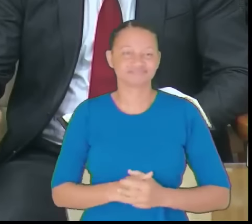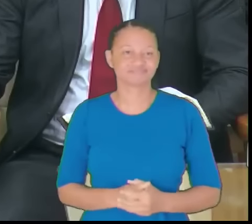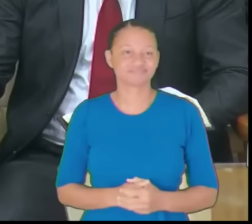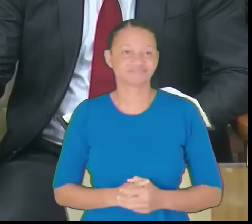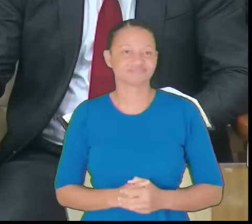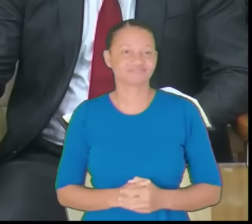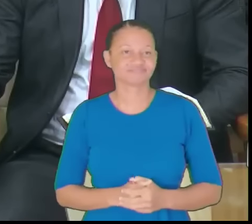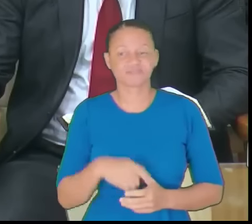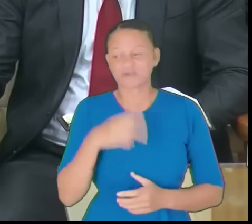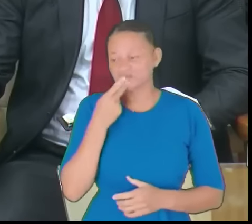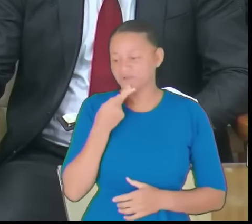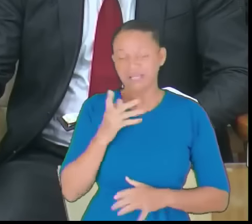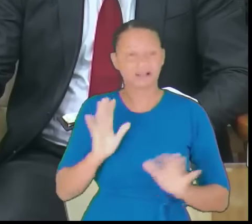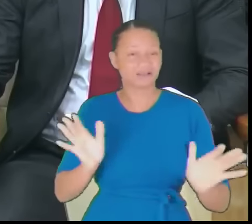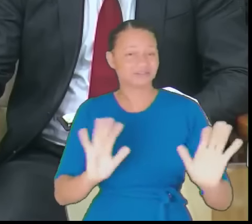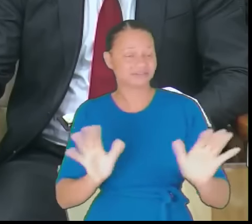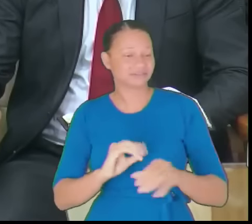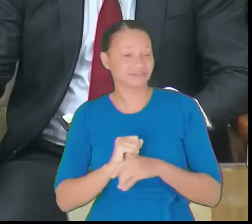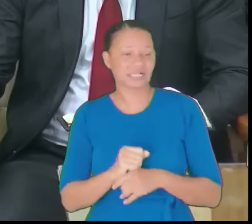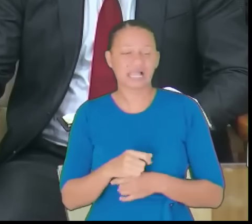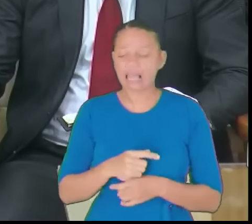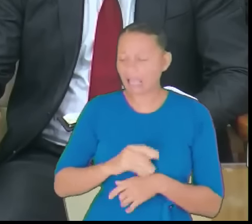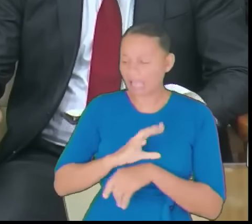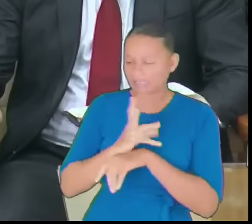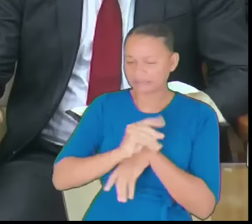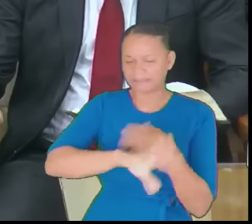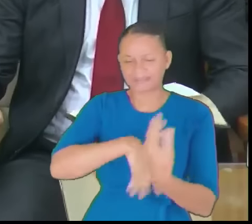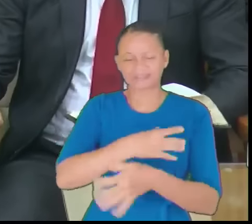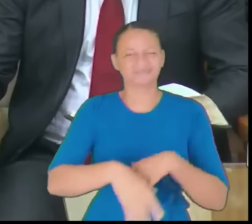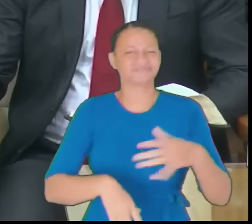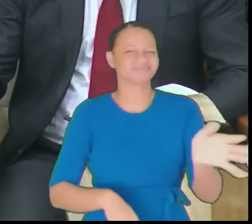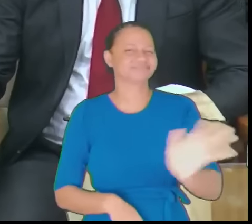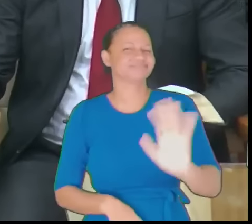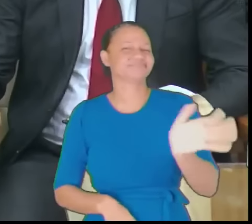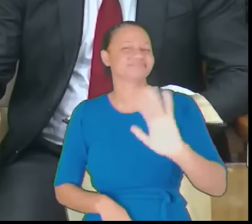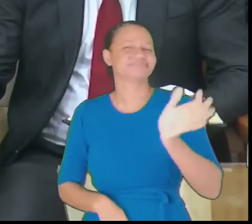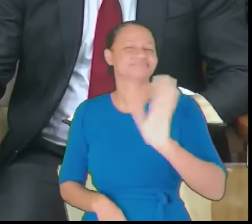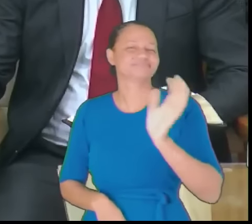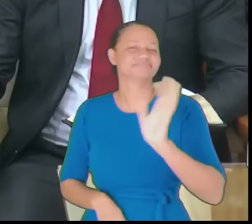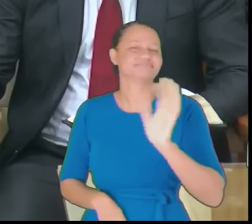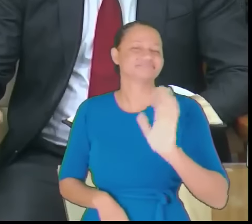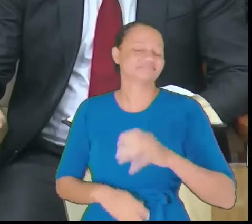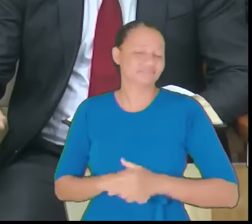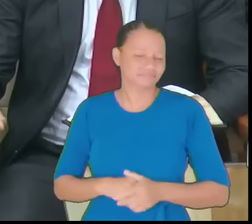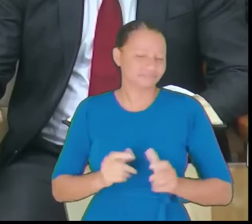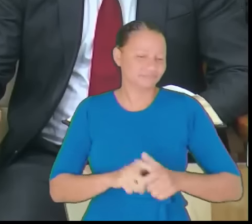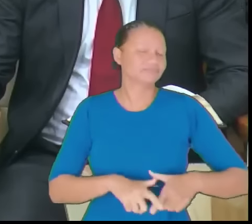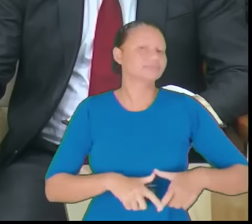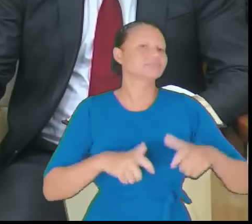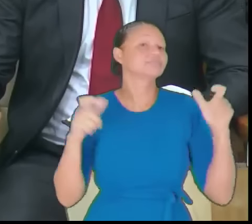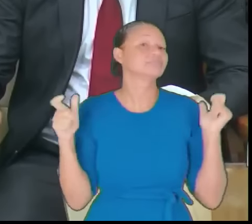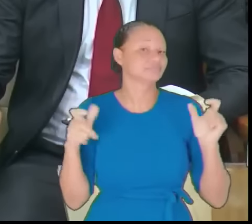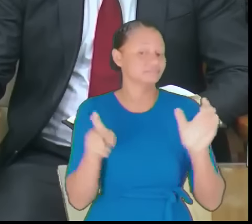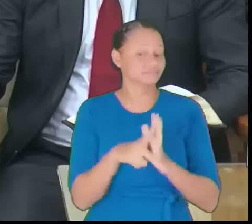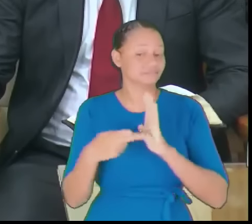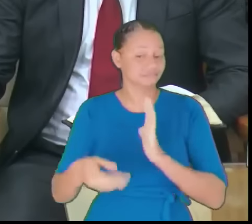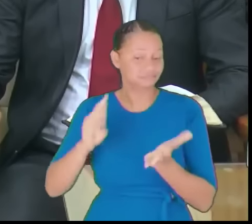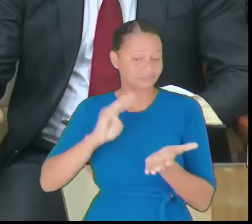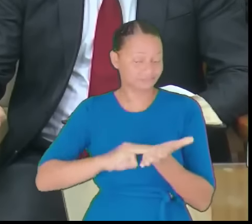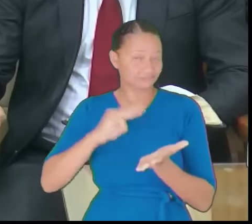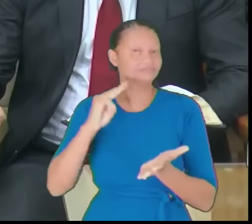Não falo da igreja. A igreja está desmantelada. Não, a igreja está desmantelada. Uma grande parte dos membros da igreja